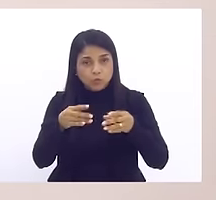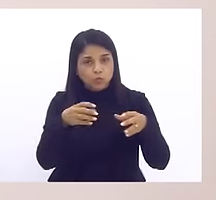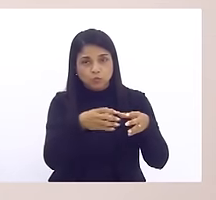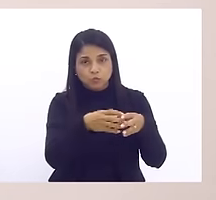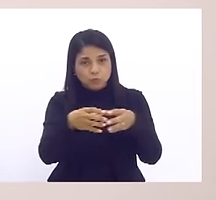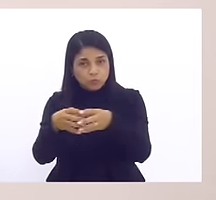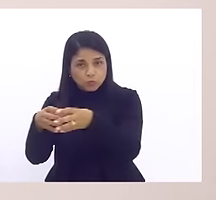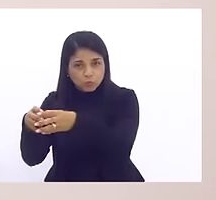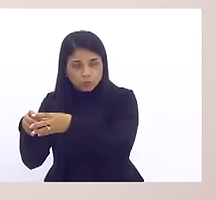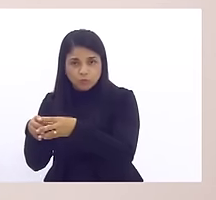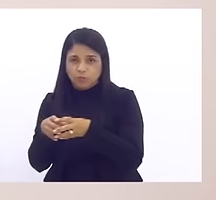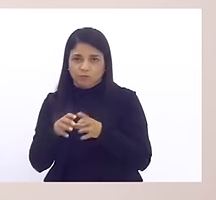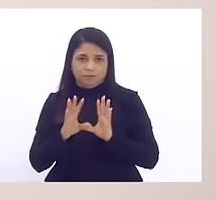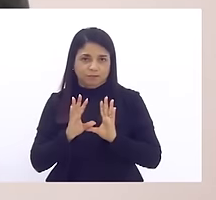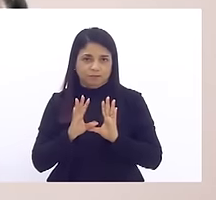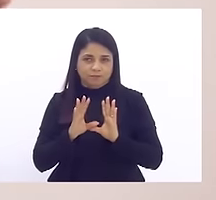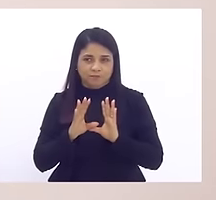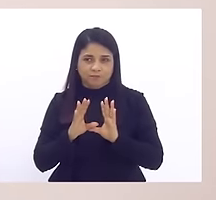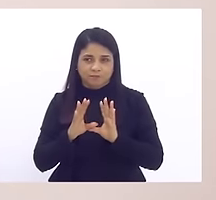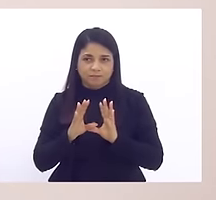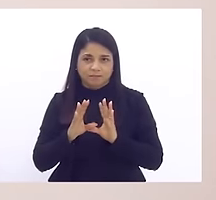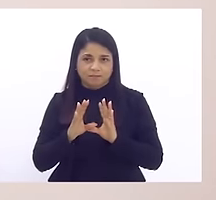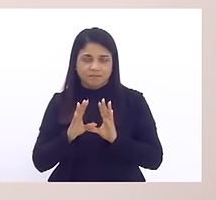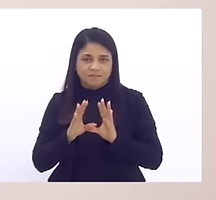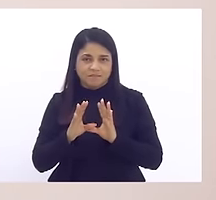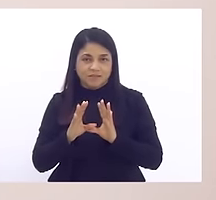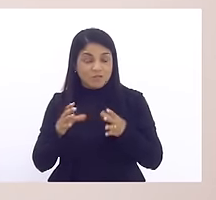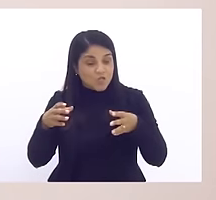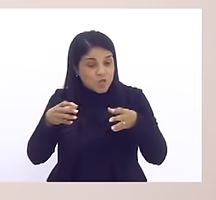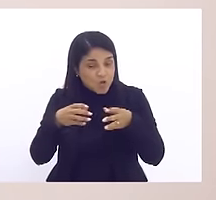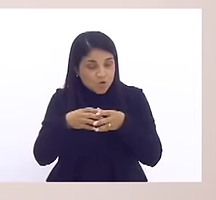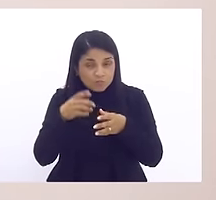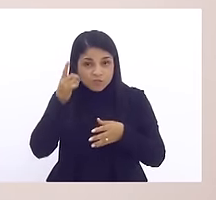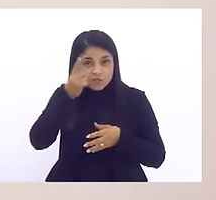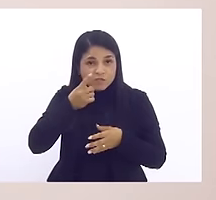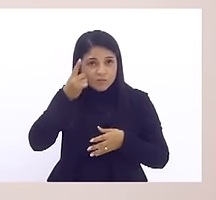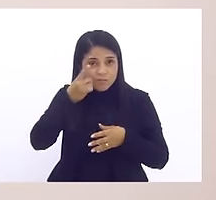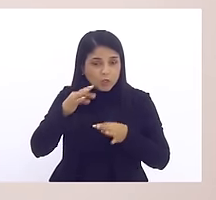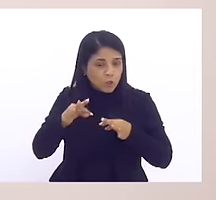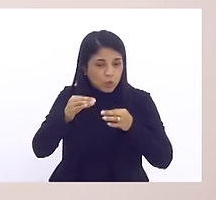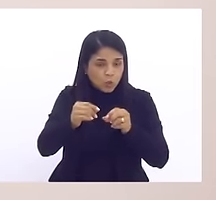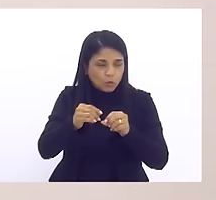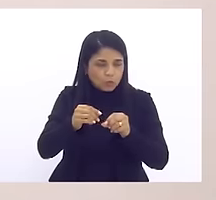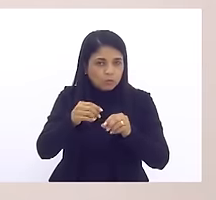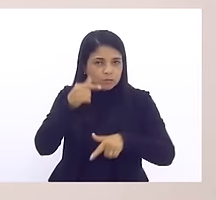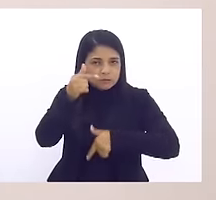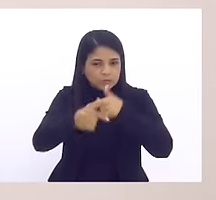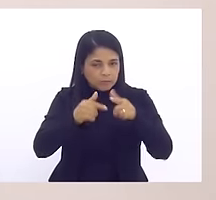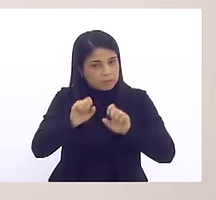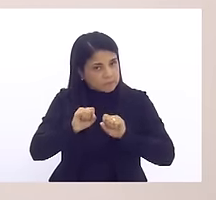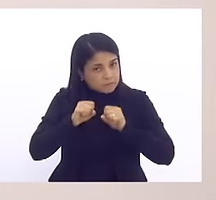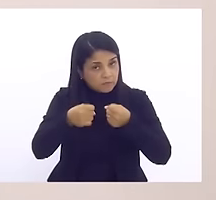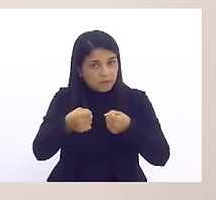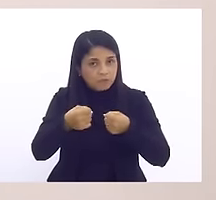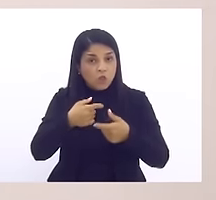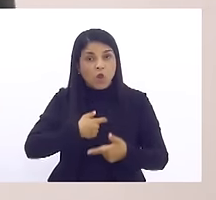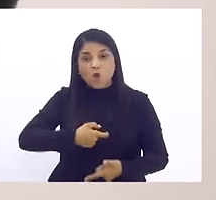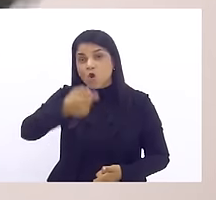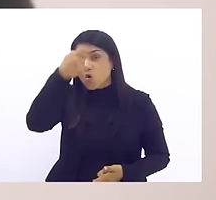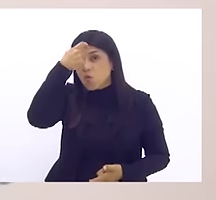todas a nossa bancada é bancária que defende todos os trabalhadores aqui dentro com coerência